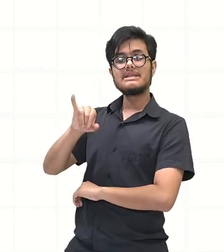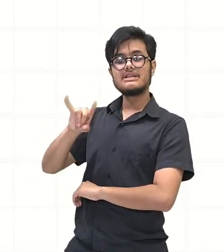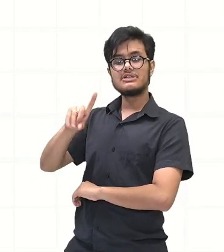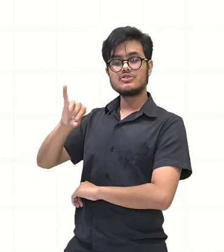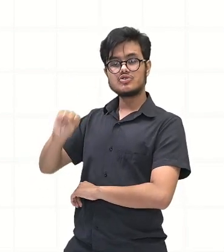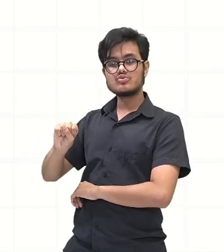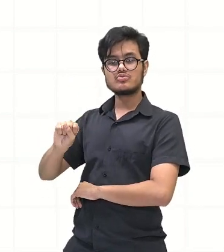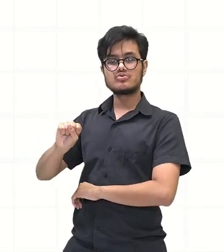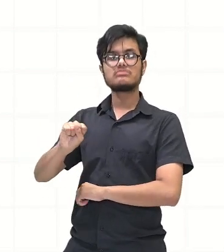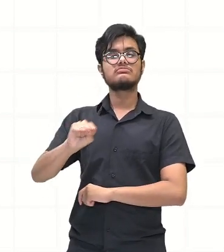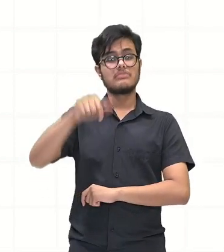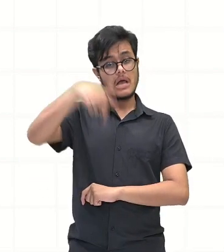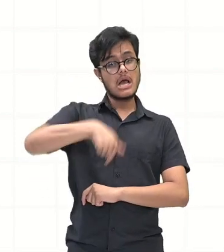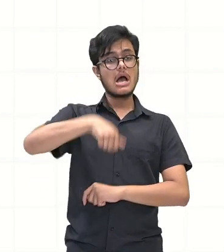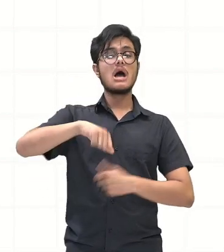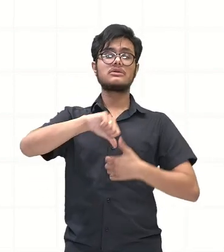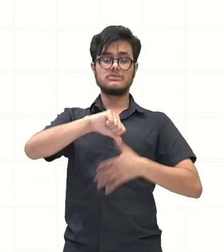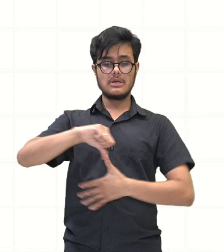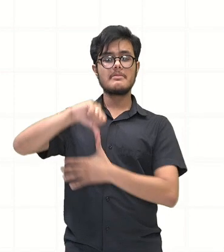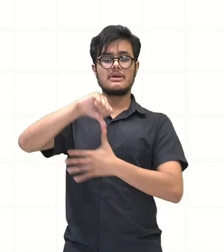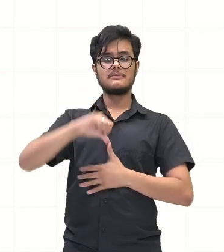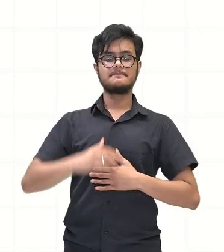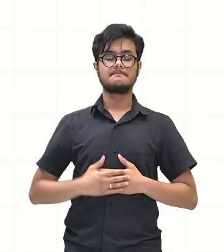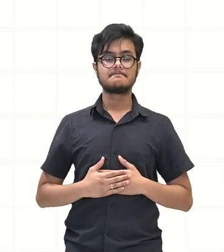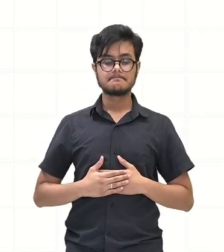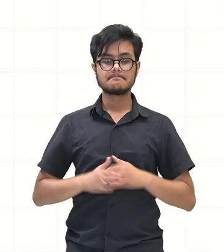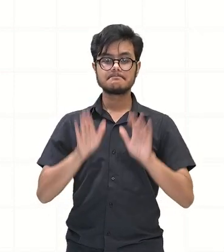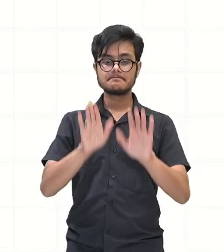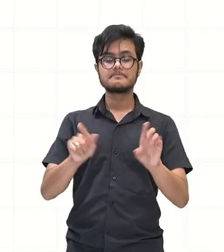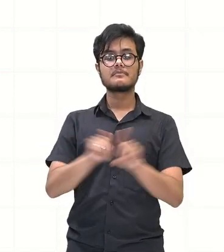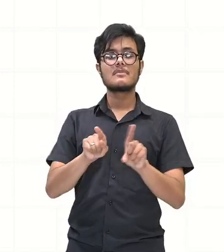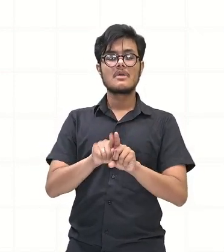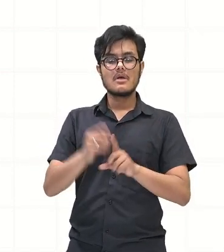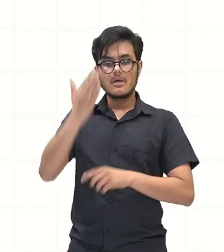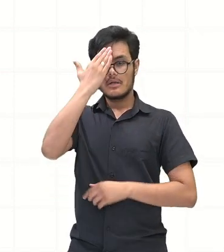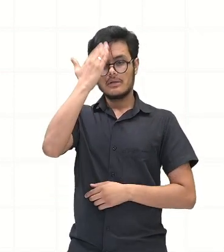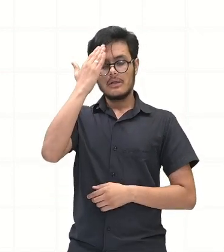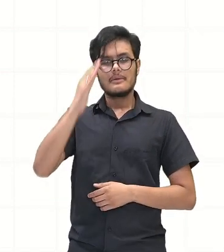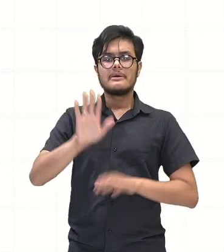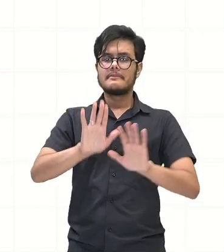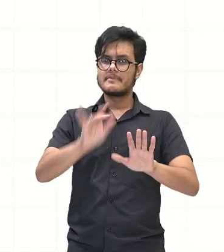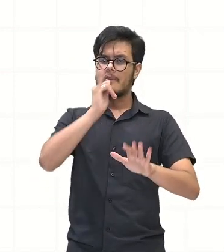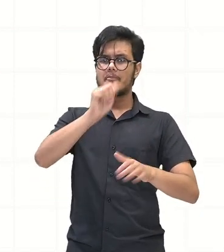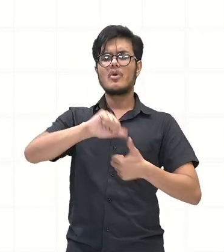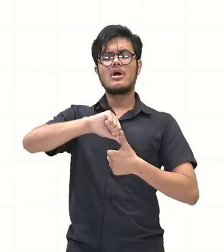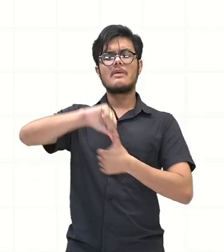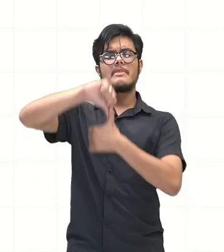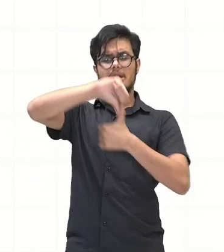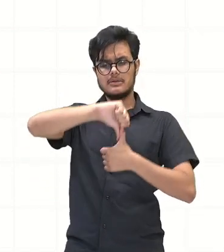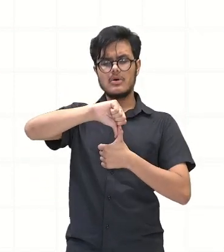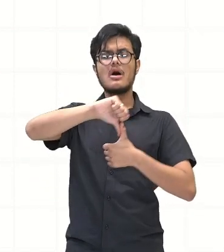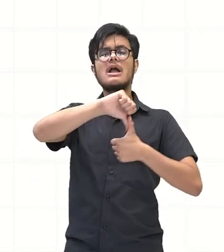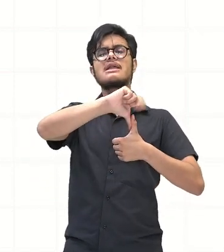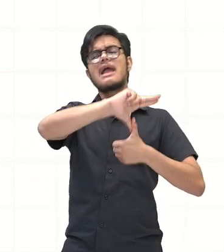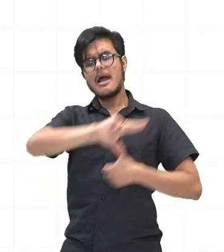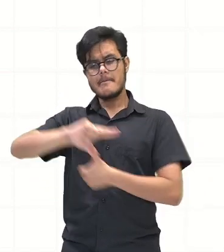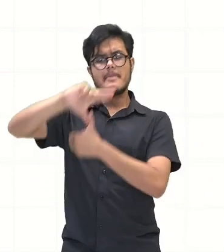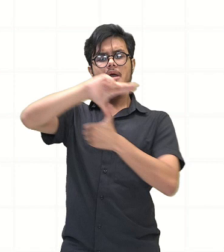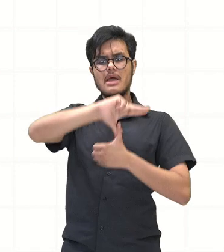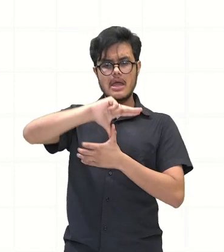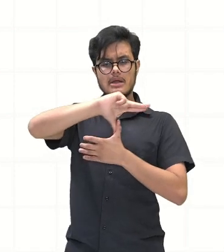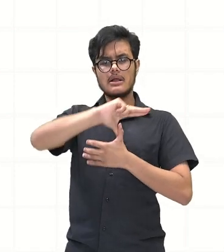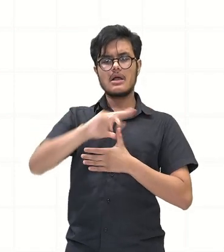da América do Sul. Vamos observar na América do Norte e América Central justamente a presença